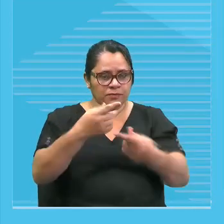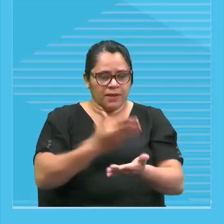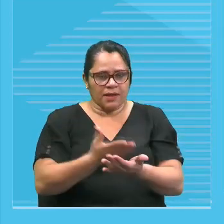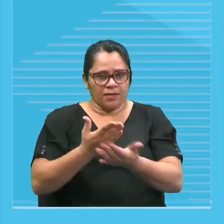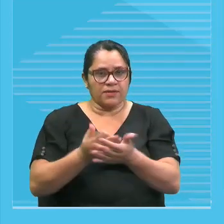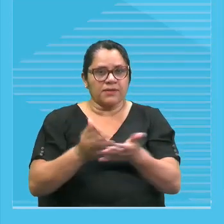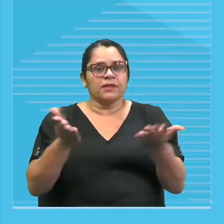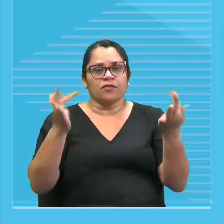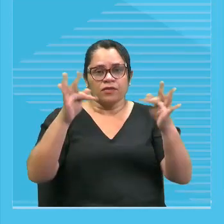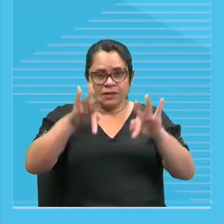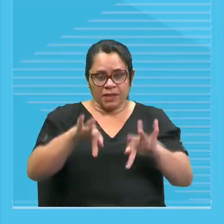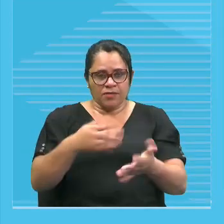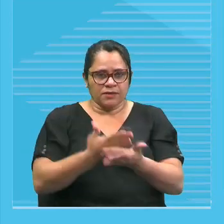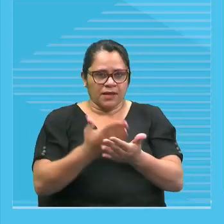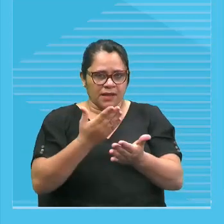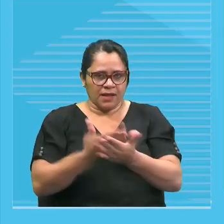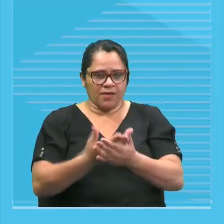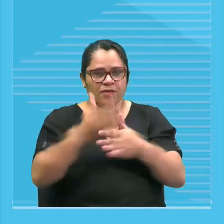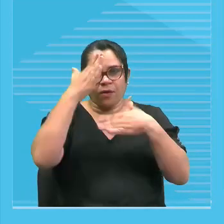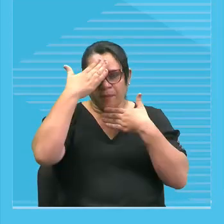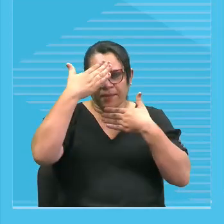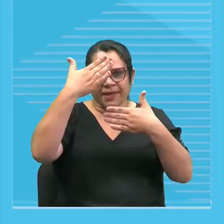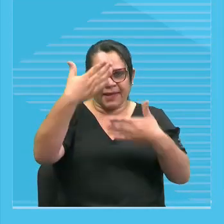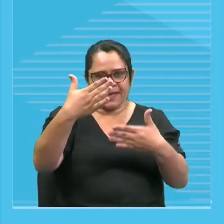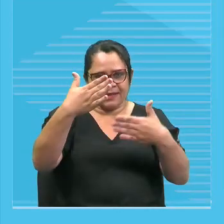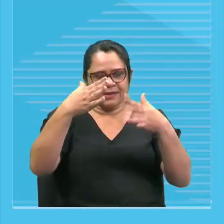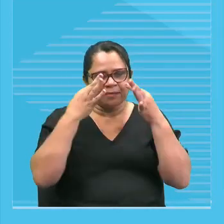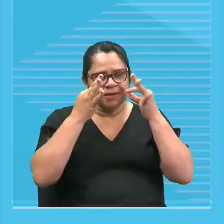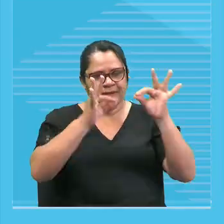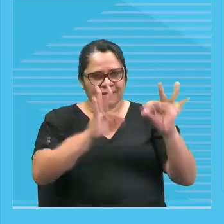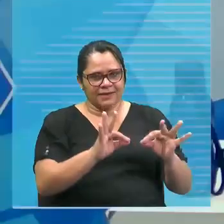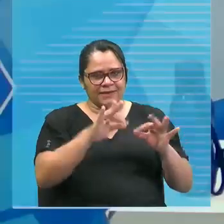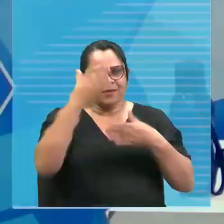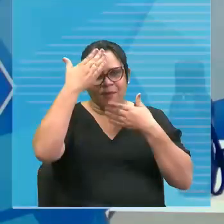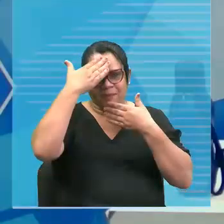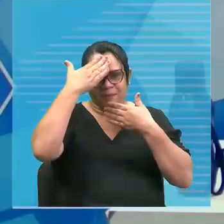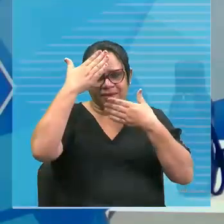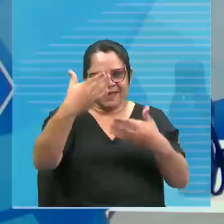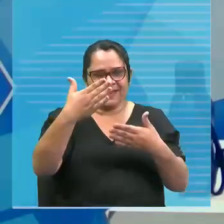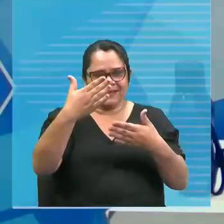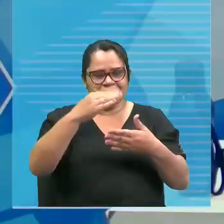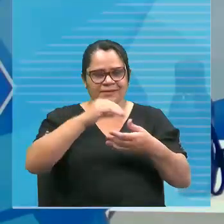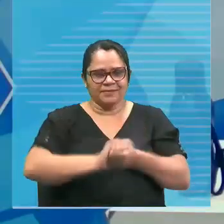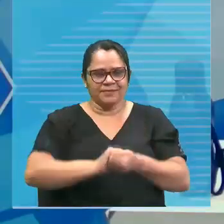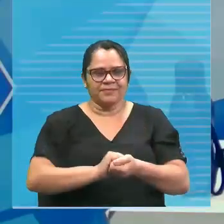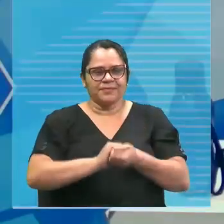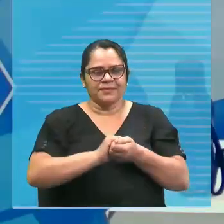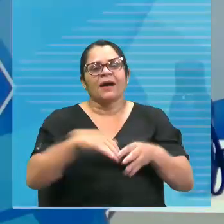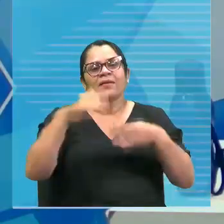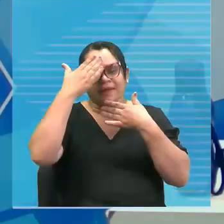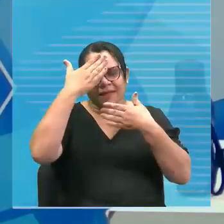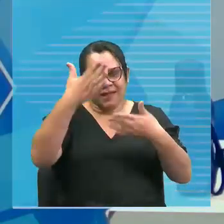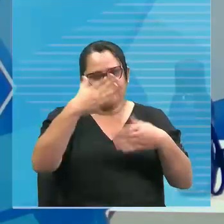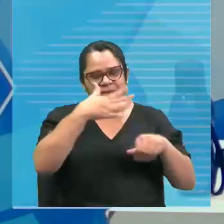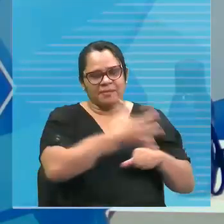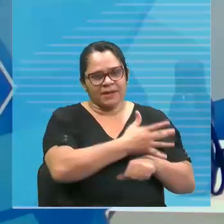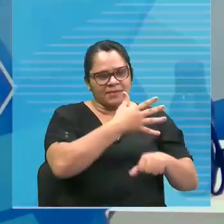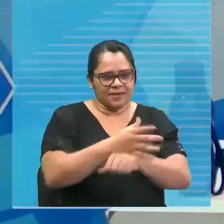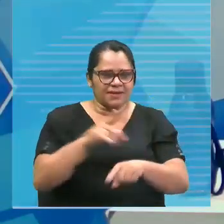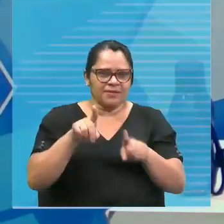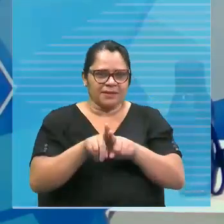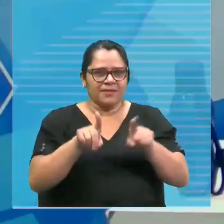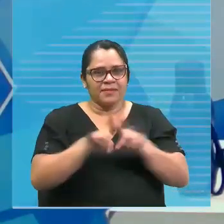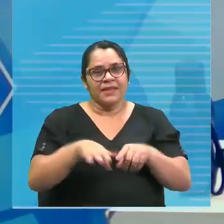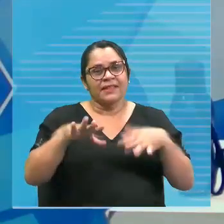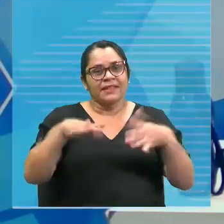aula muitíssima graça por latención obrigado pela atenção pela participação amanhã